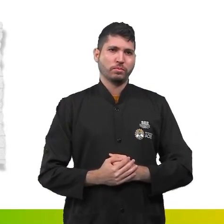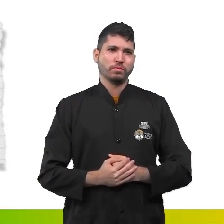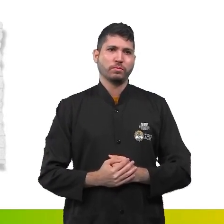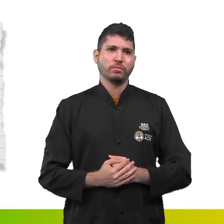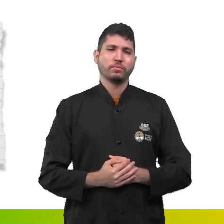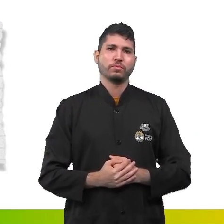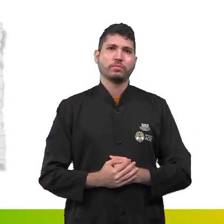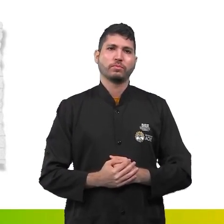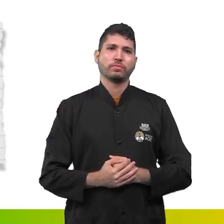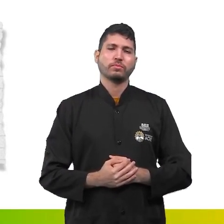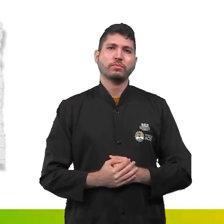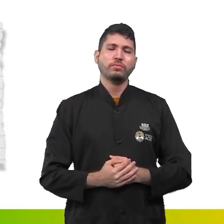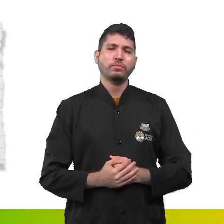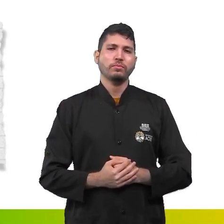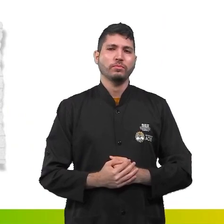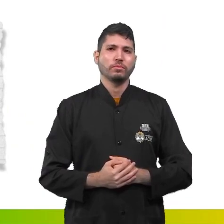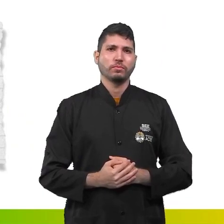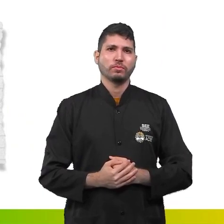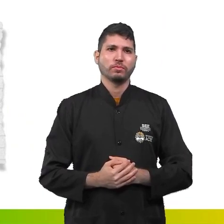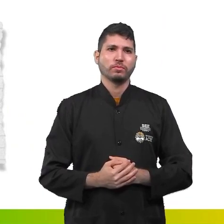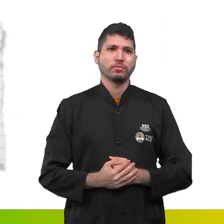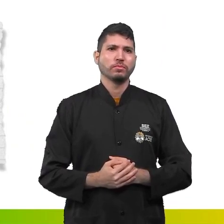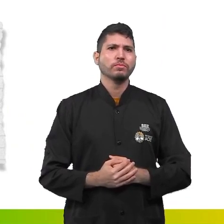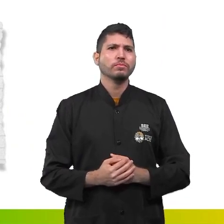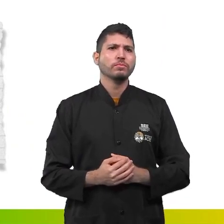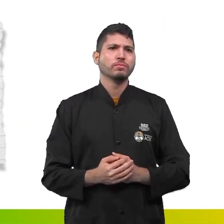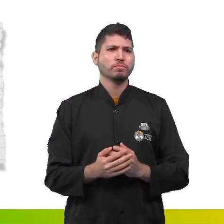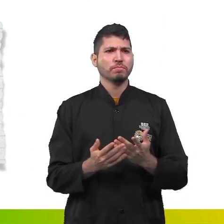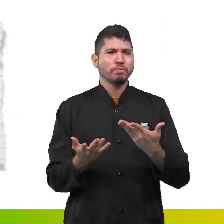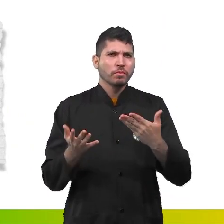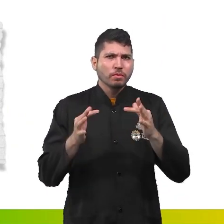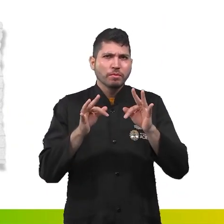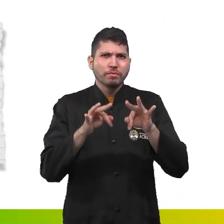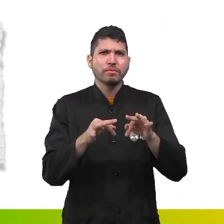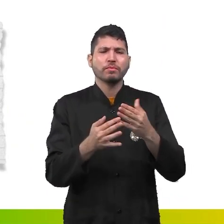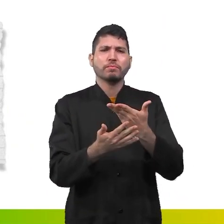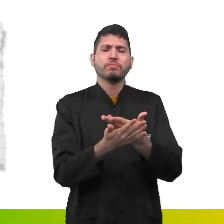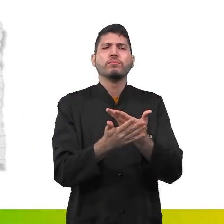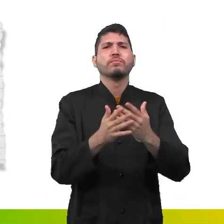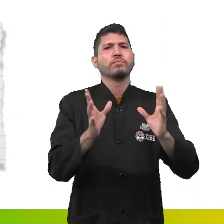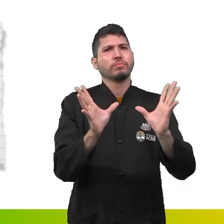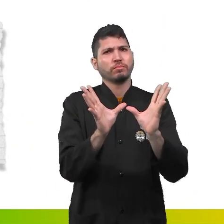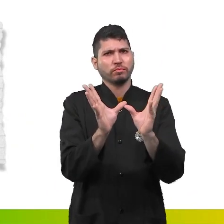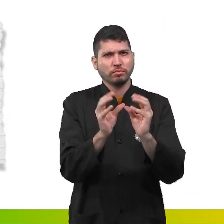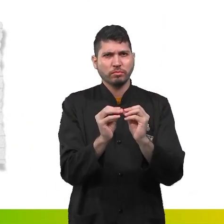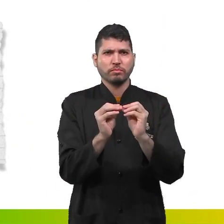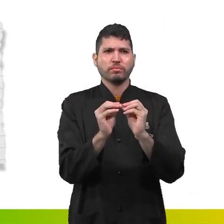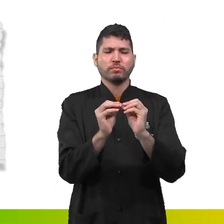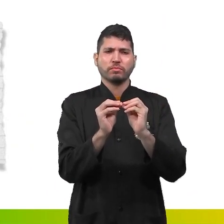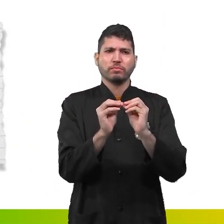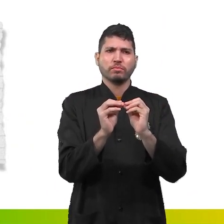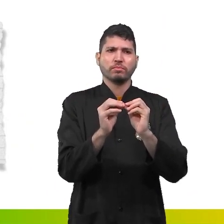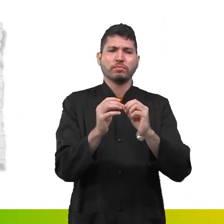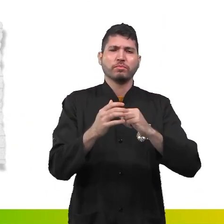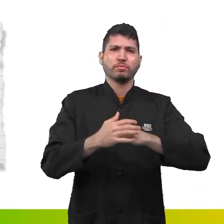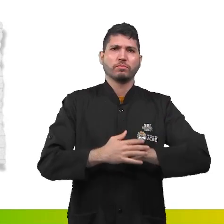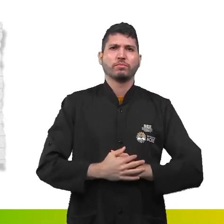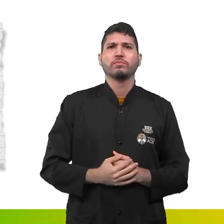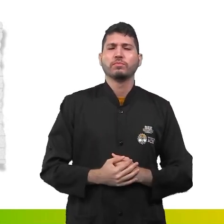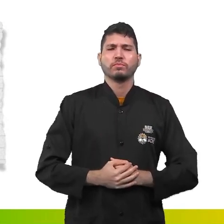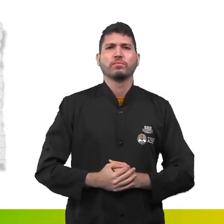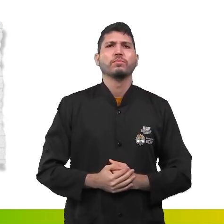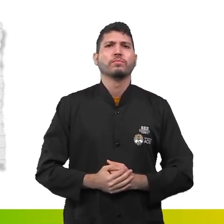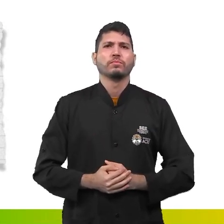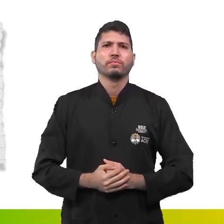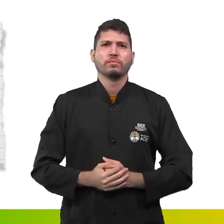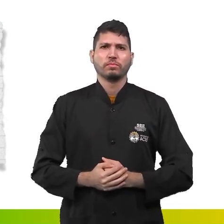Então, galerinha, nós chegamos ao final da nossa aula aqui. Nós temos esse quadro resumo com o que foi trabalhado na aula de hoje.